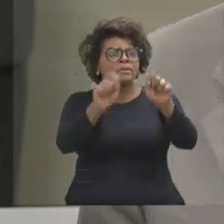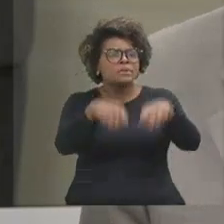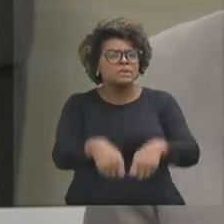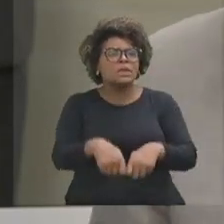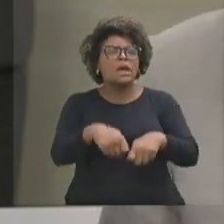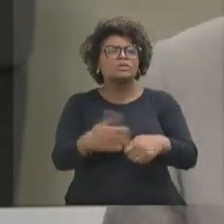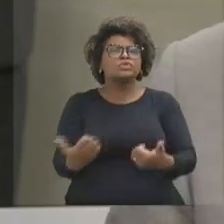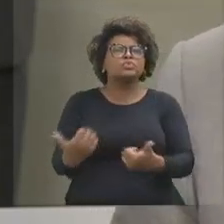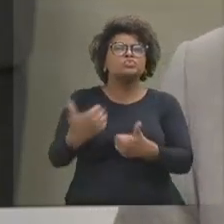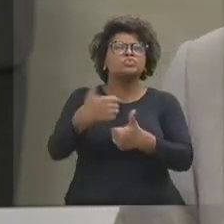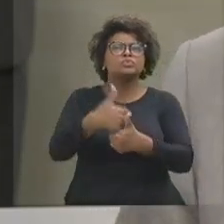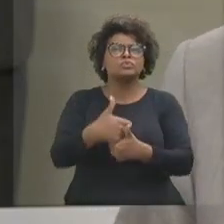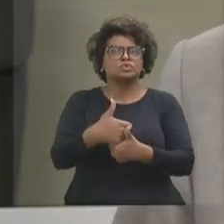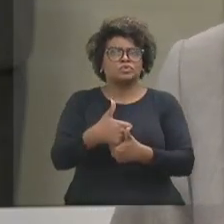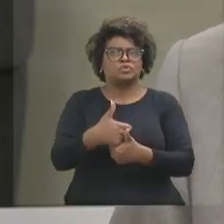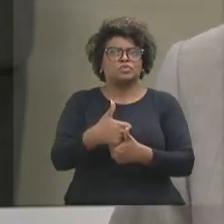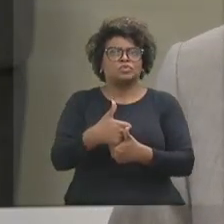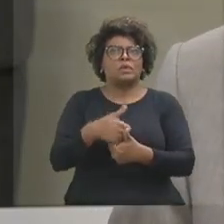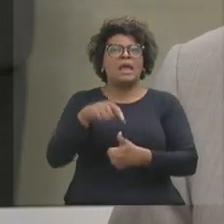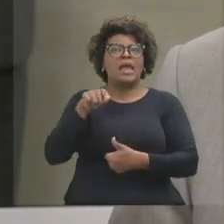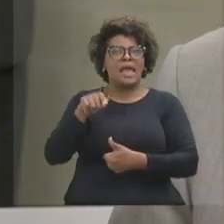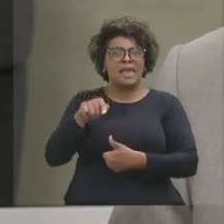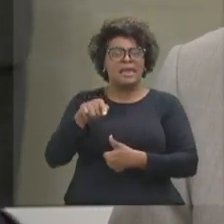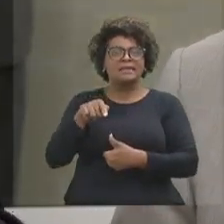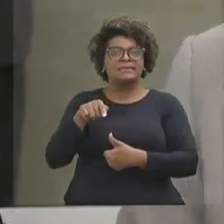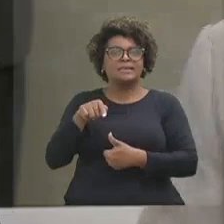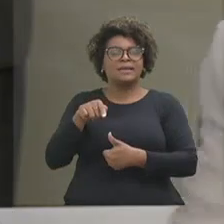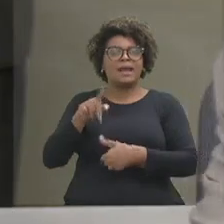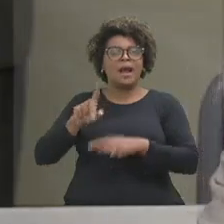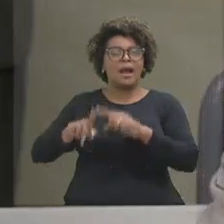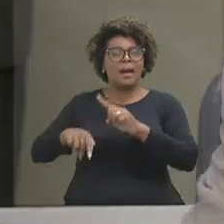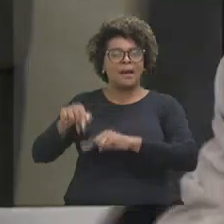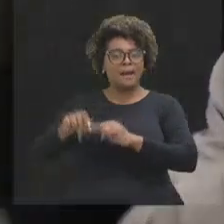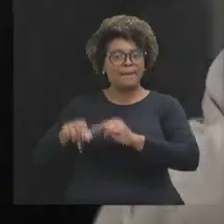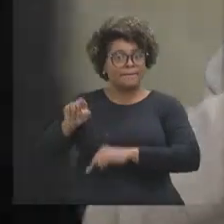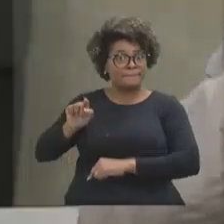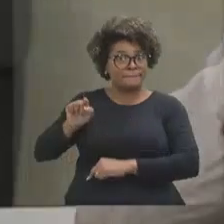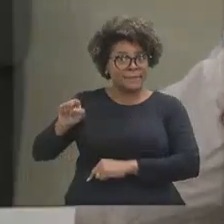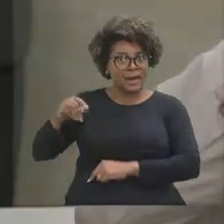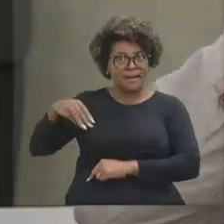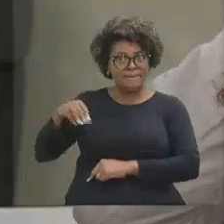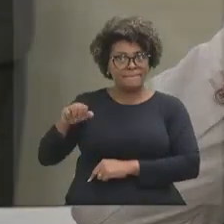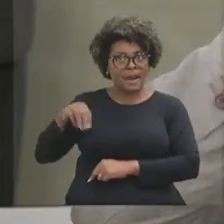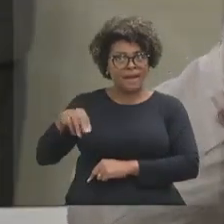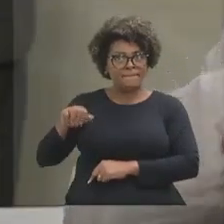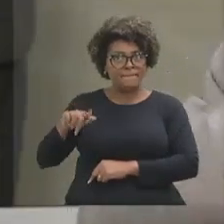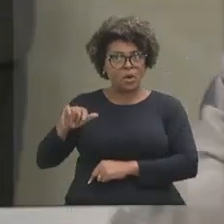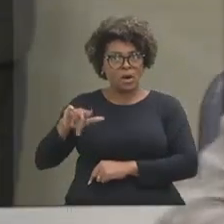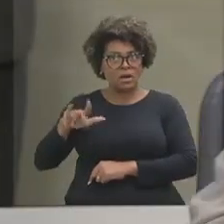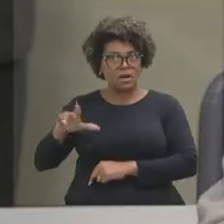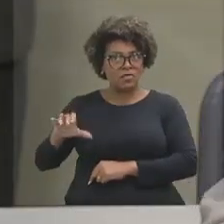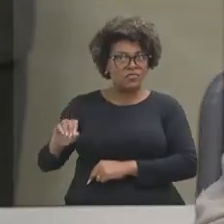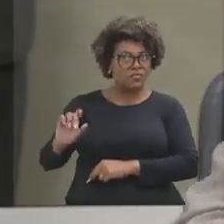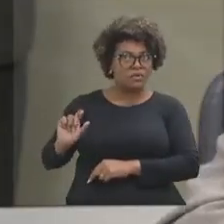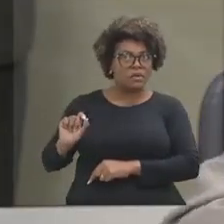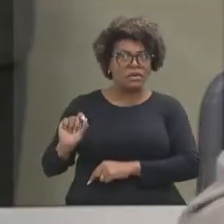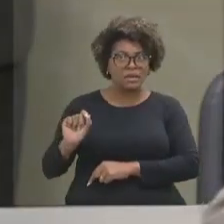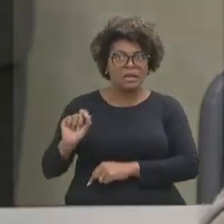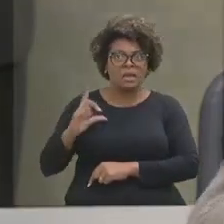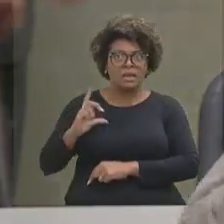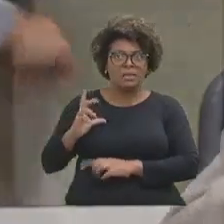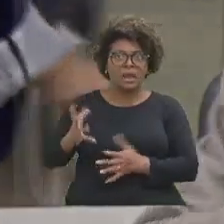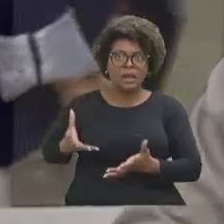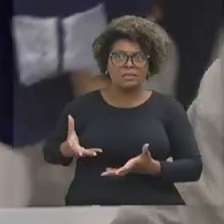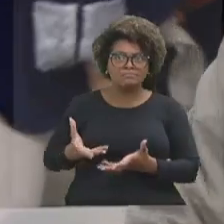substituição aí desses mamógrafos que contam bem um incentivo para as vós